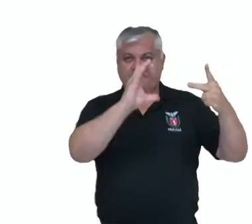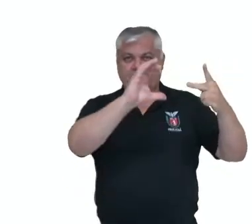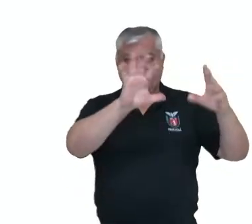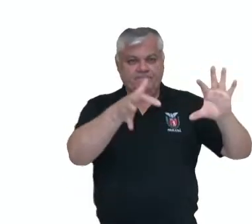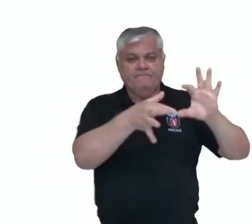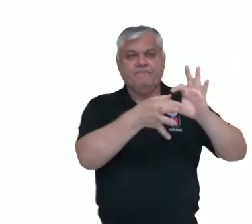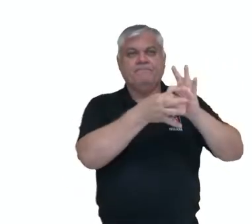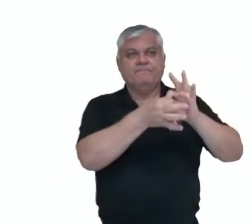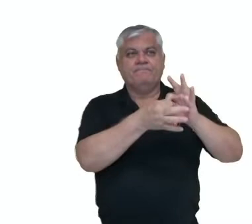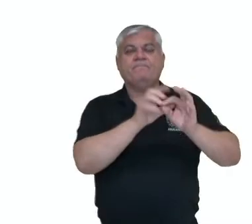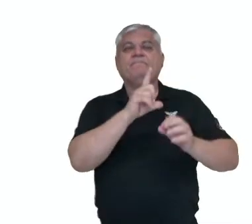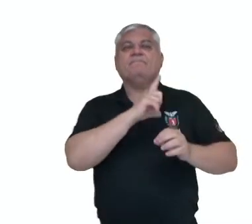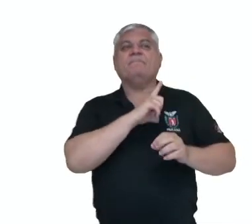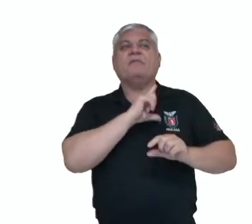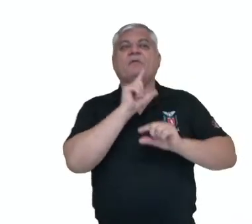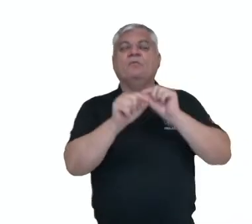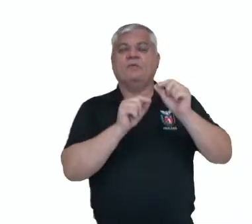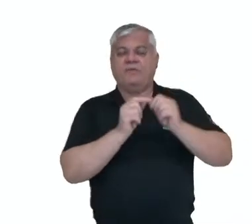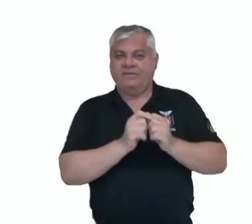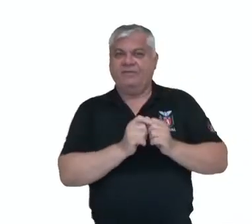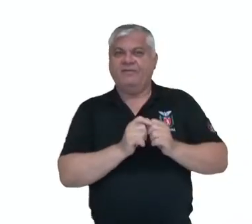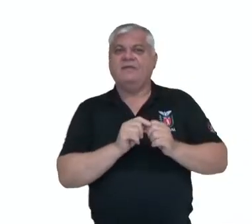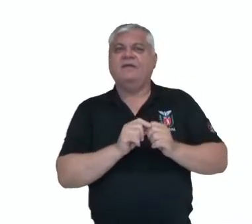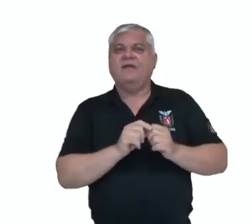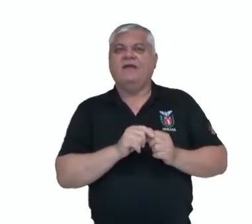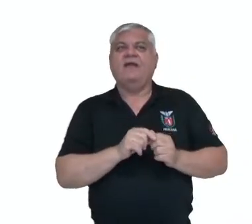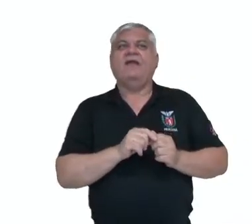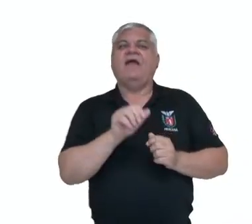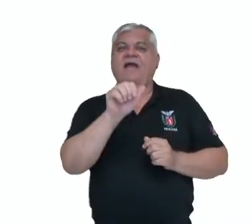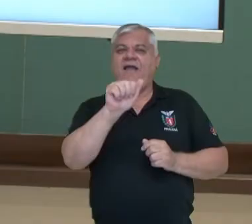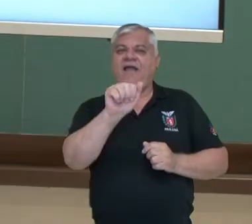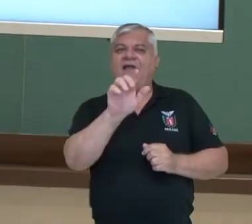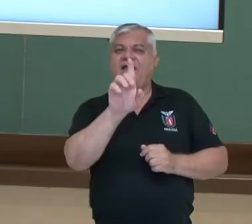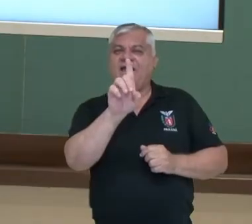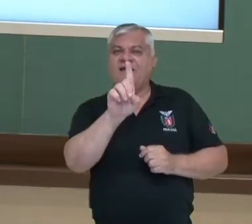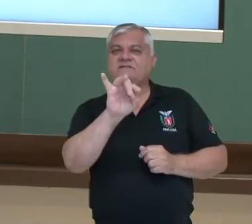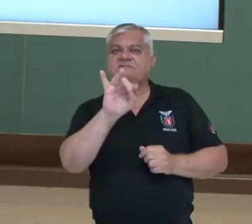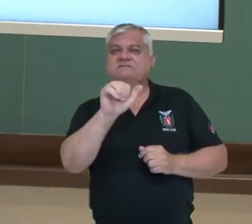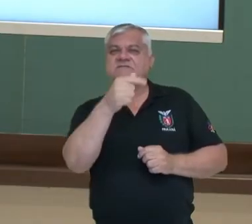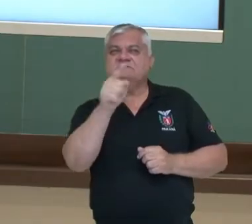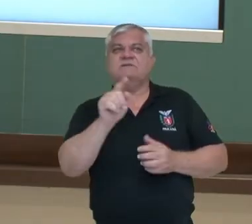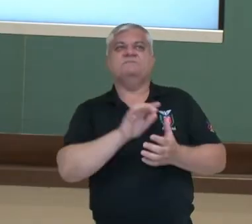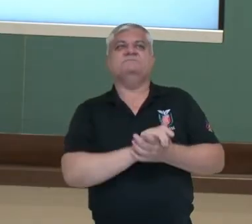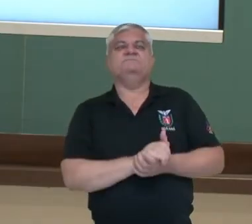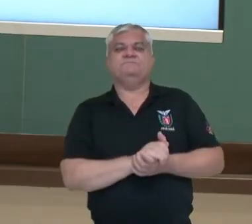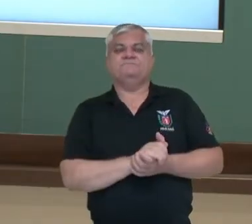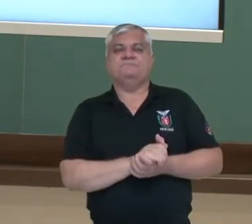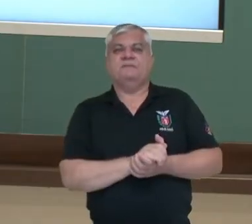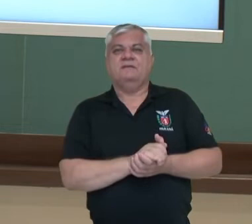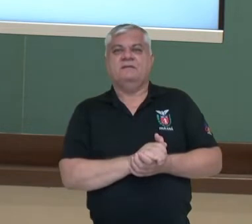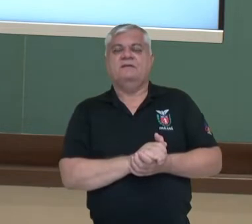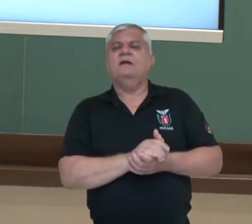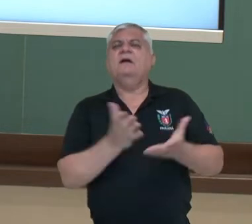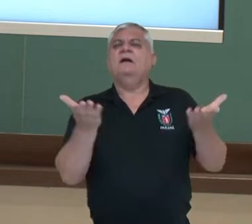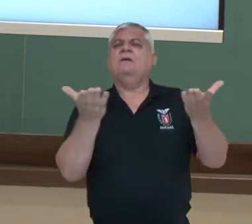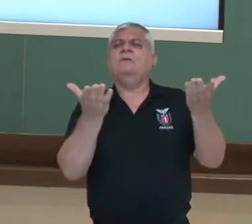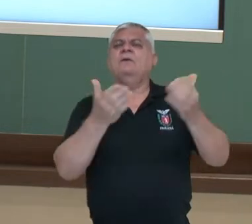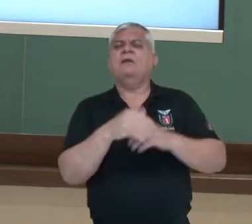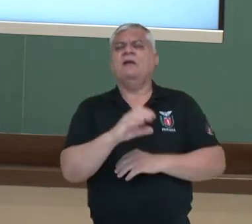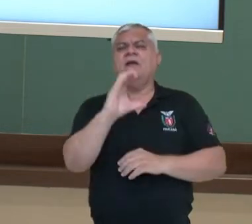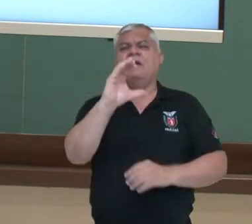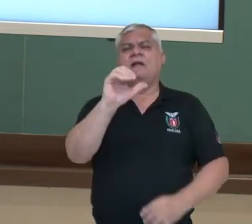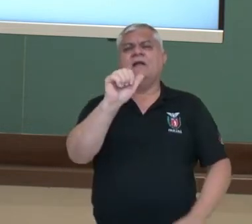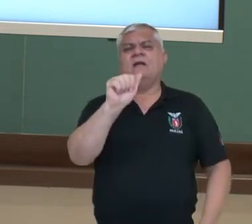E aqui nós temos então um exemplo de reação química de adição. Buenas, professor? E o exemplo de